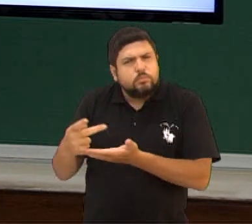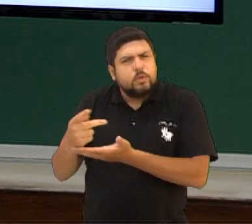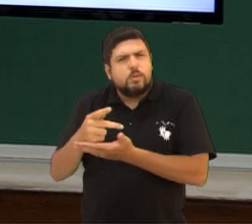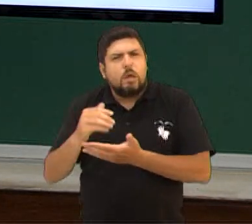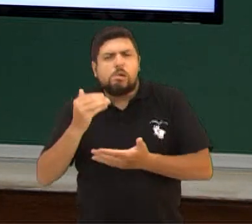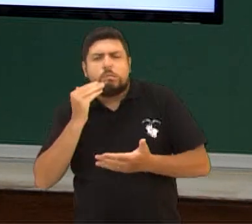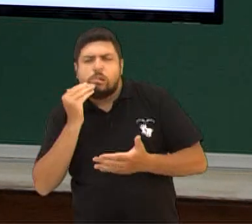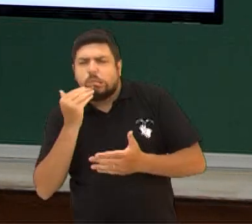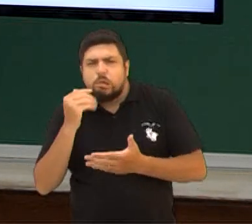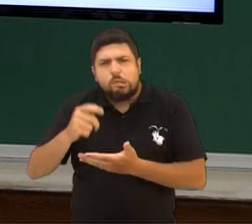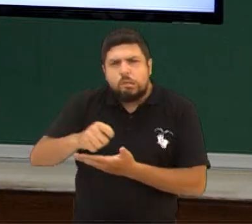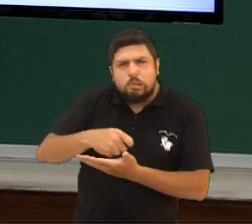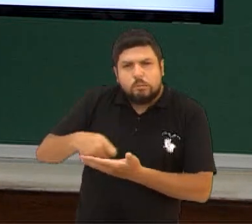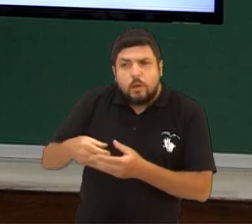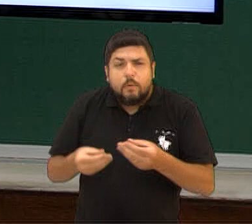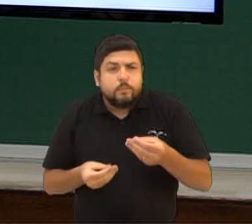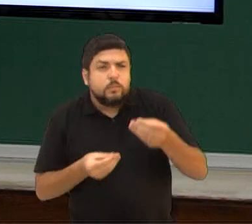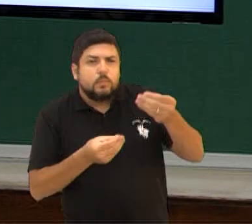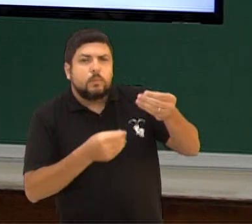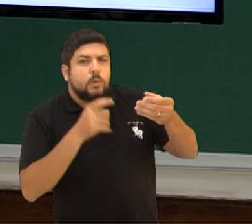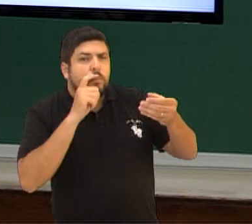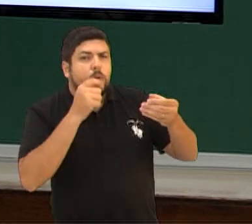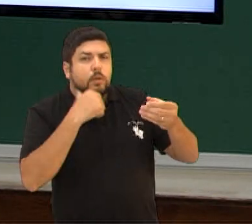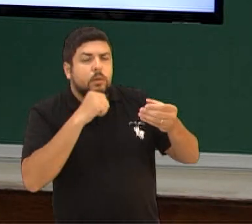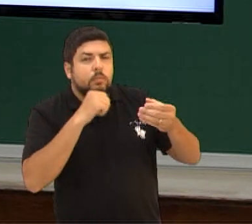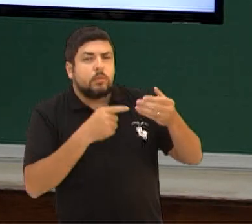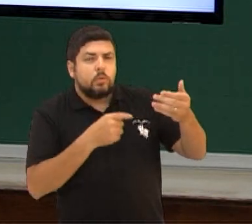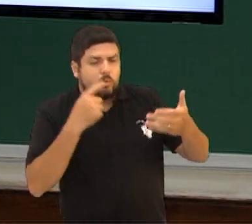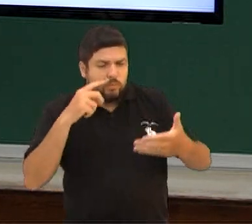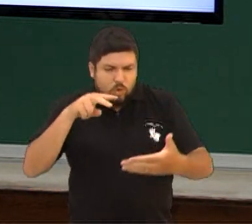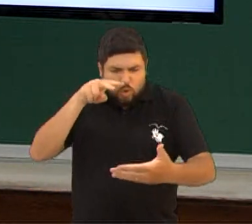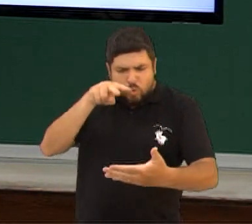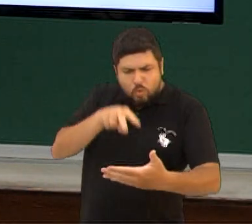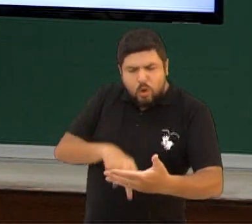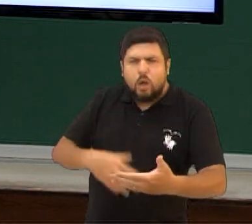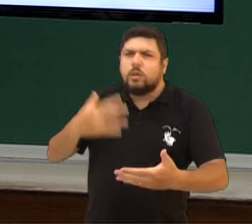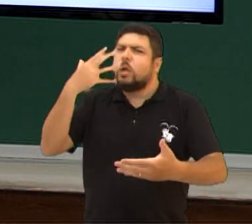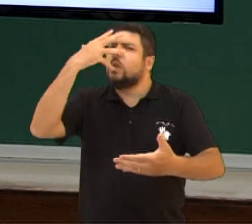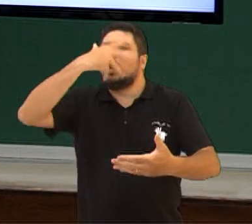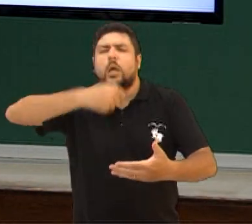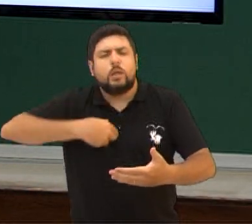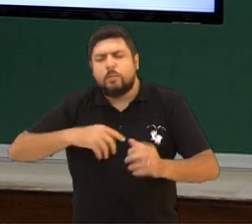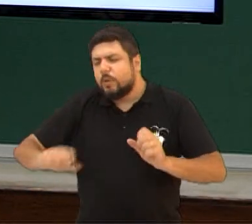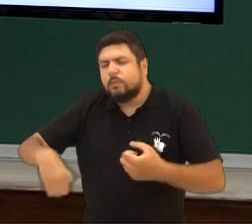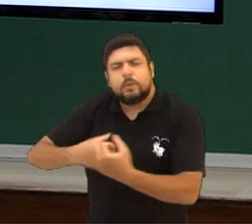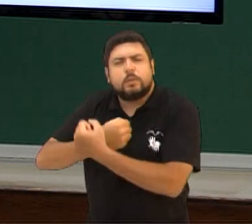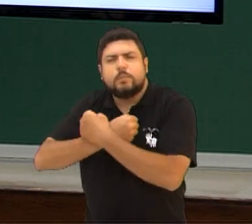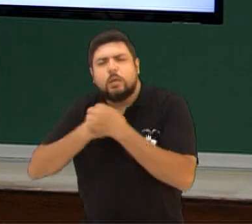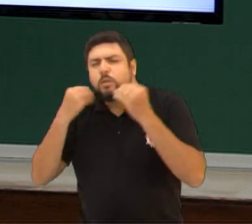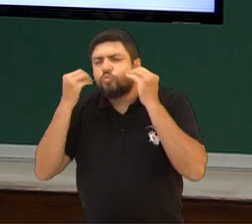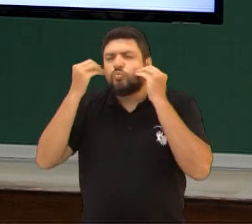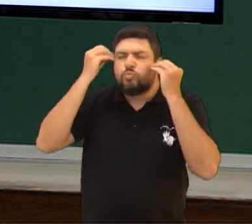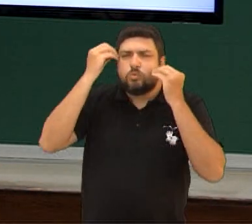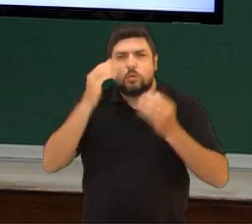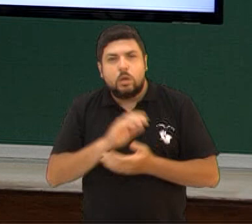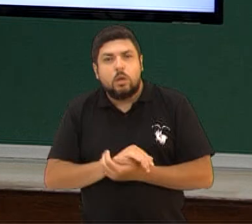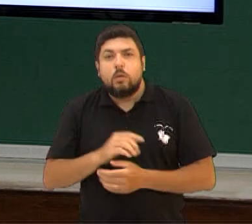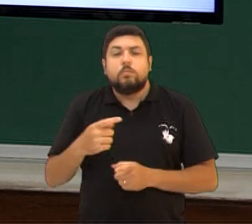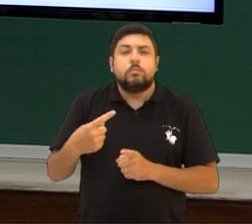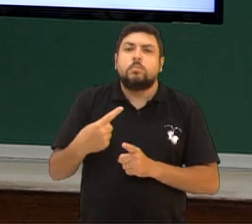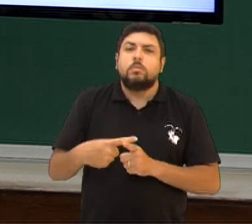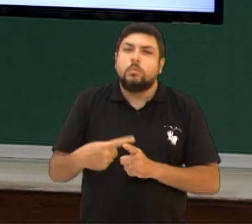traziam: pai, mãe, olha aqui, e o pai e a mãe olhavam aquele desenho torto lá e falavam: nossa, filho, que maravilhoso, e te abraçava e te beijava, tal. Por que